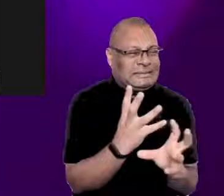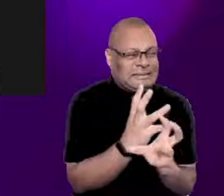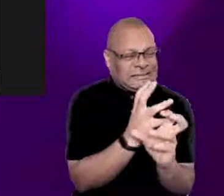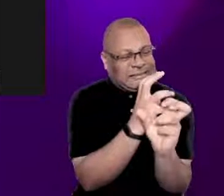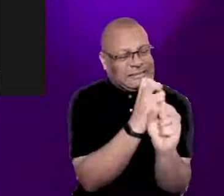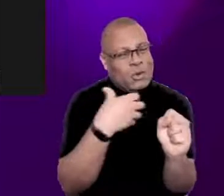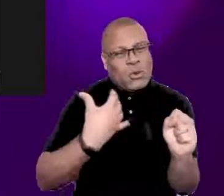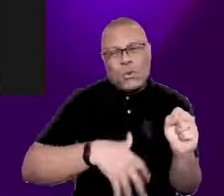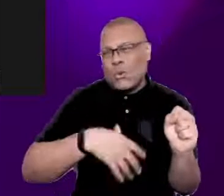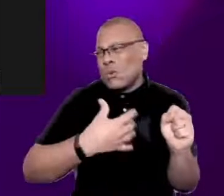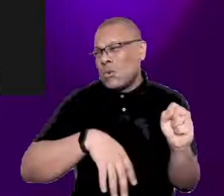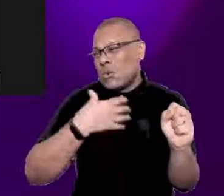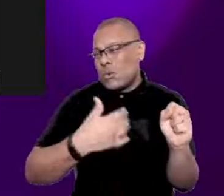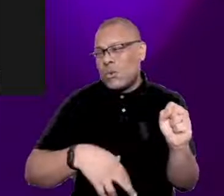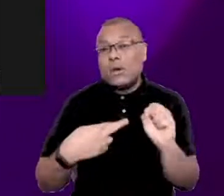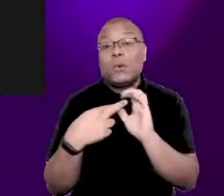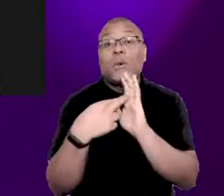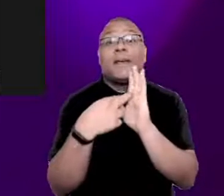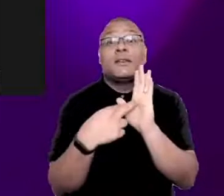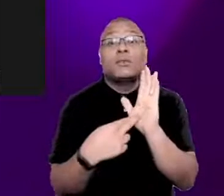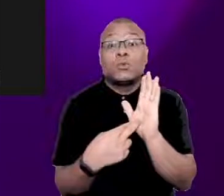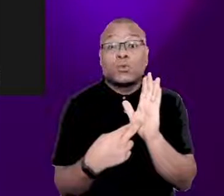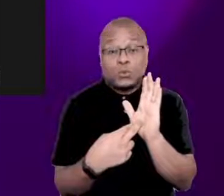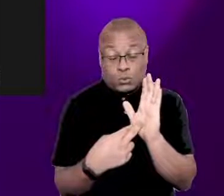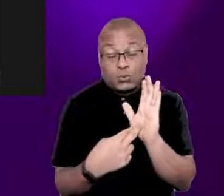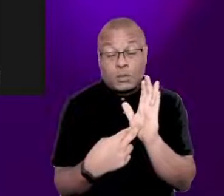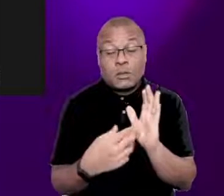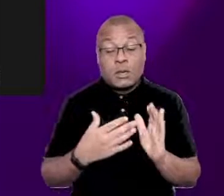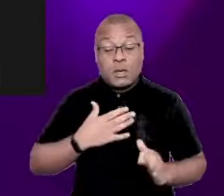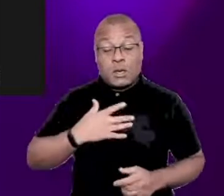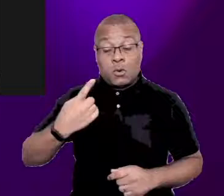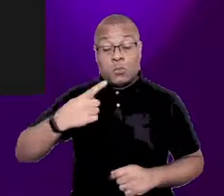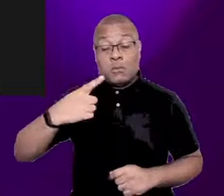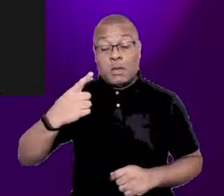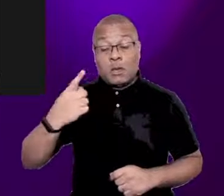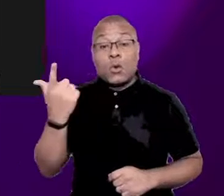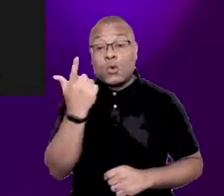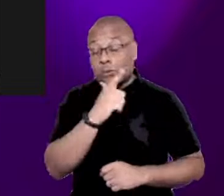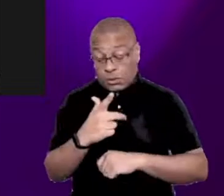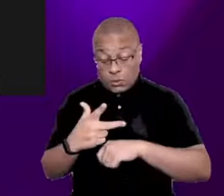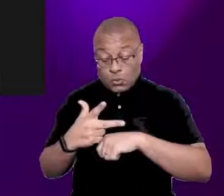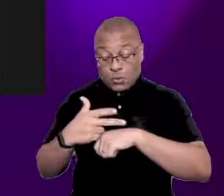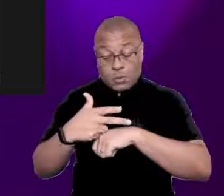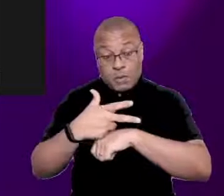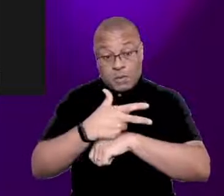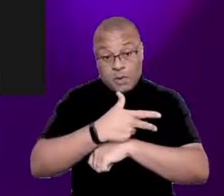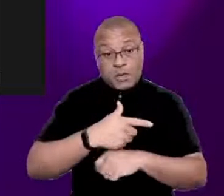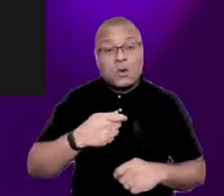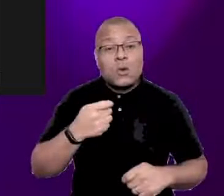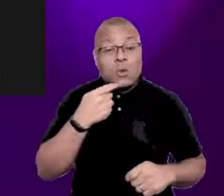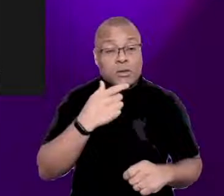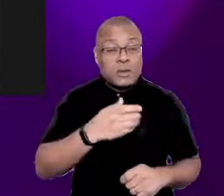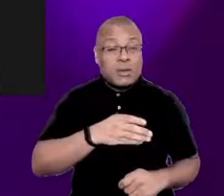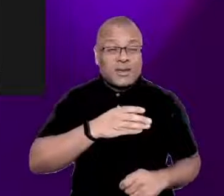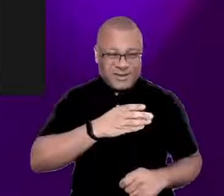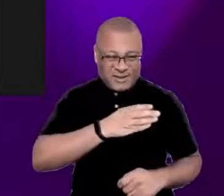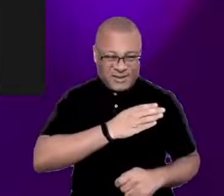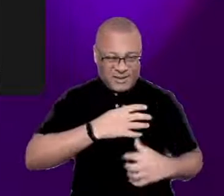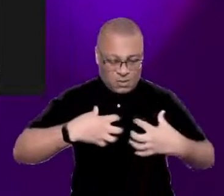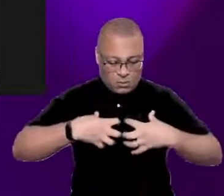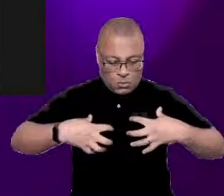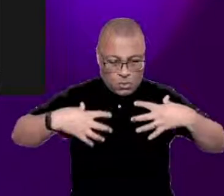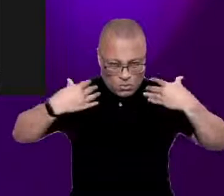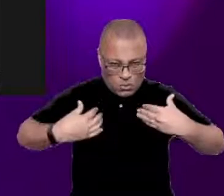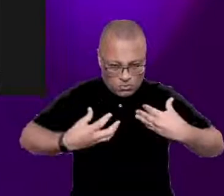de resultado de eu ser o primeiro a fazer aquele procedimento, ou eu sou o que mais faz transplantes, mas, na verdade, o que importa é